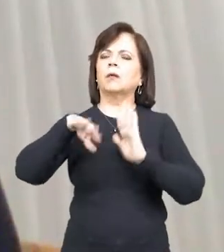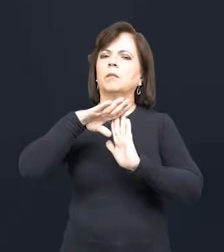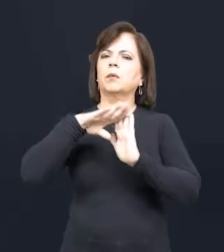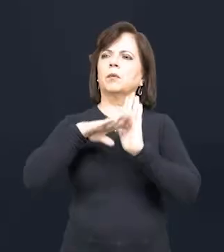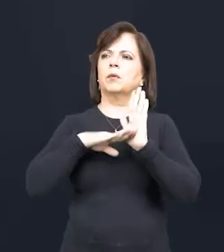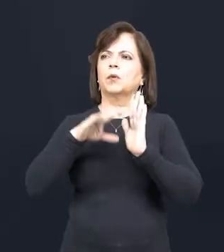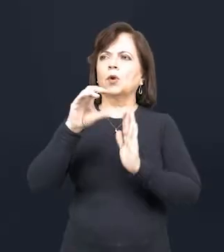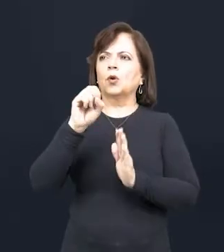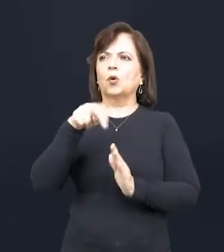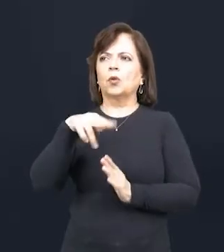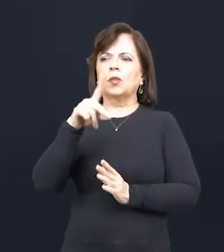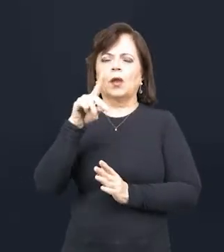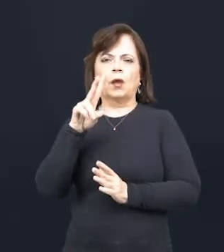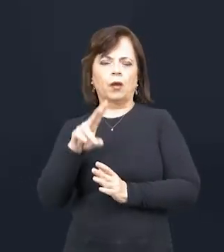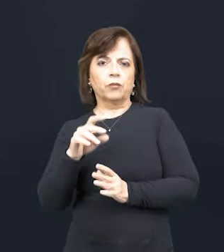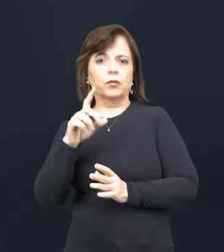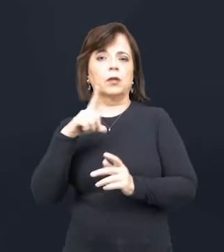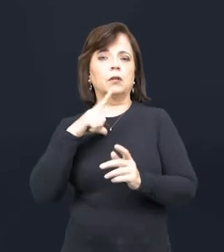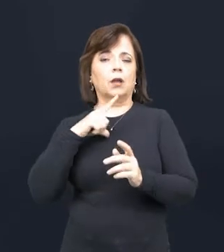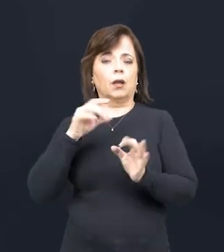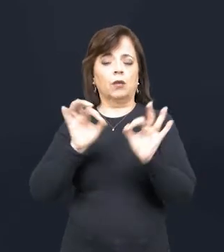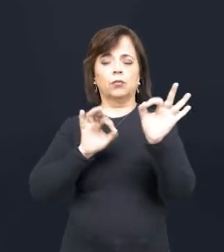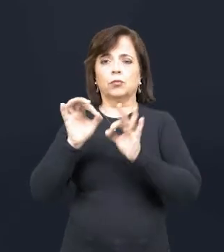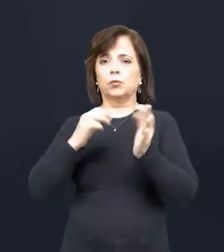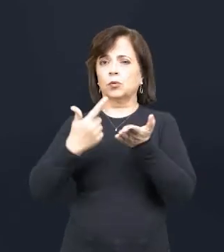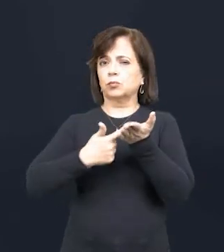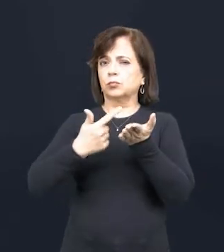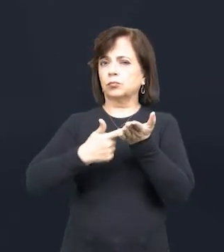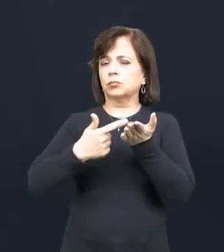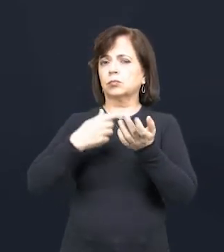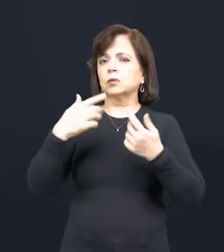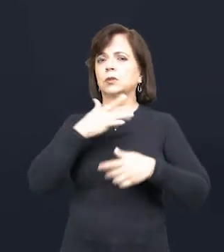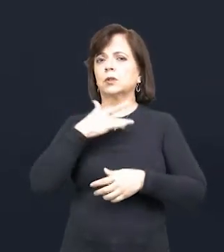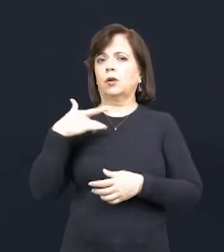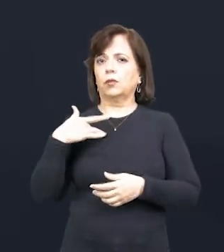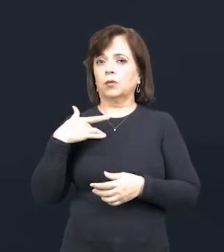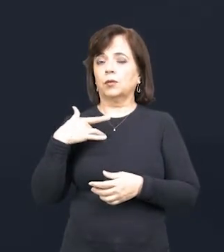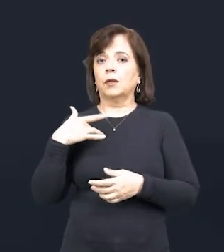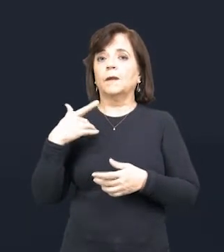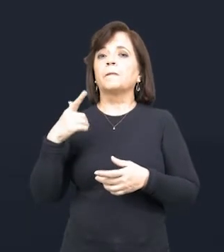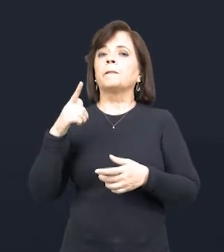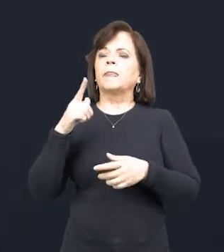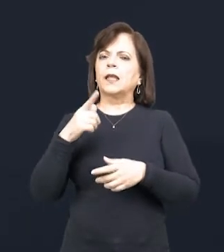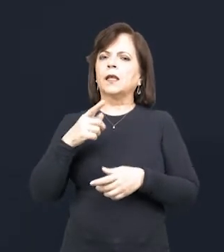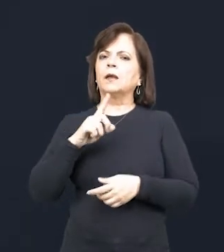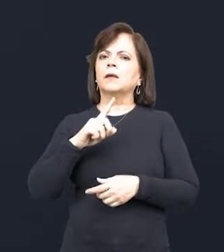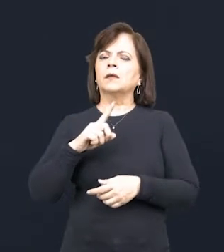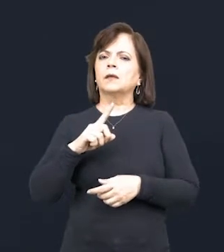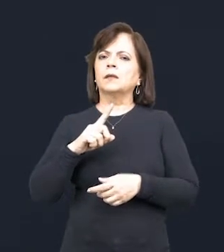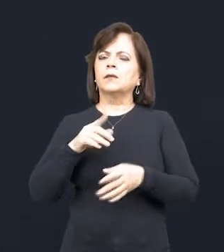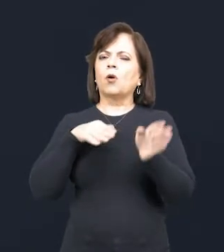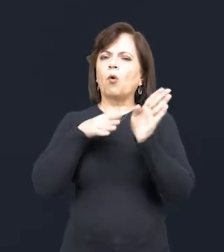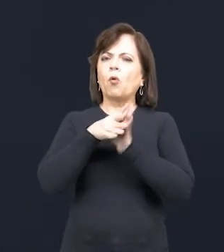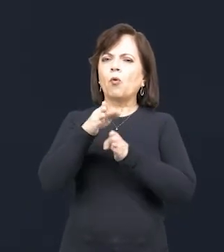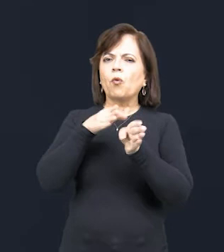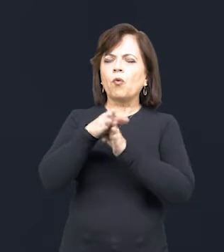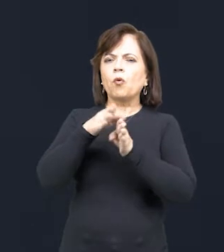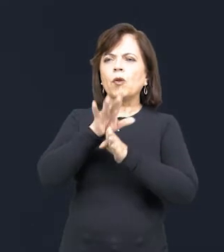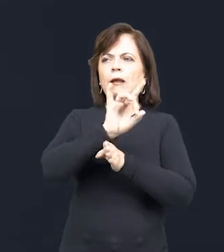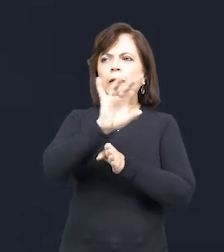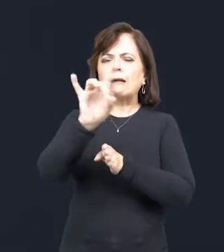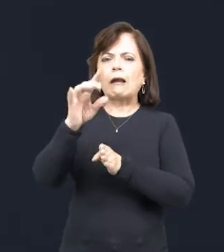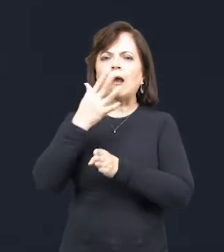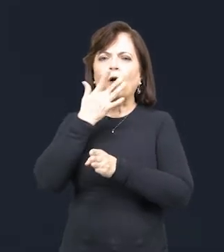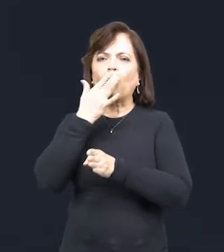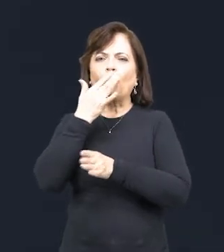formulado pelo CONAS, pela CONASEMS e pela Organização Mundial de Saúde, que determina para cada tipo de bandeira,